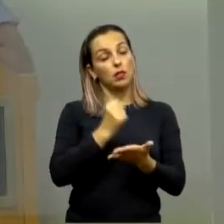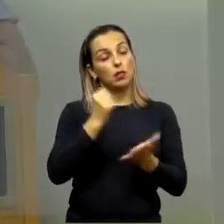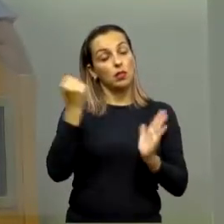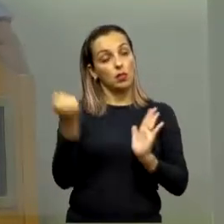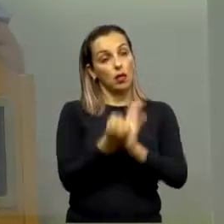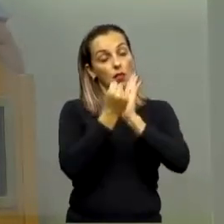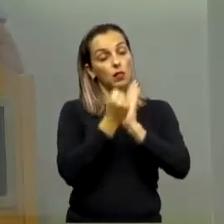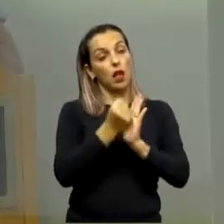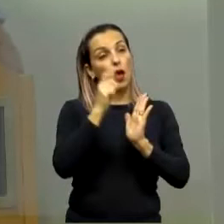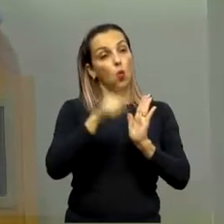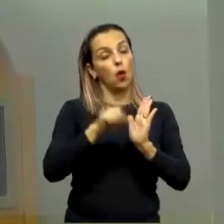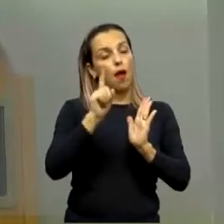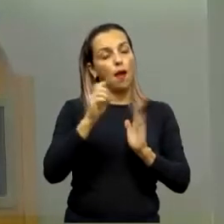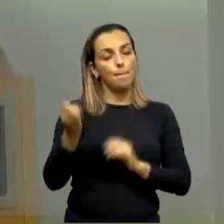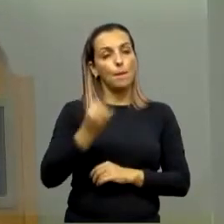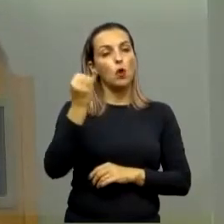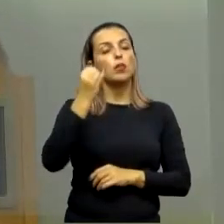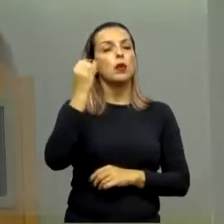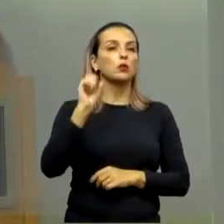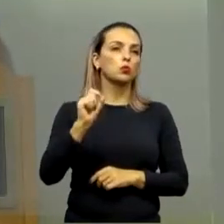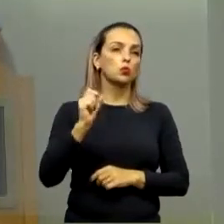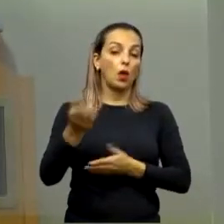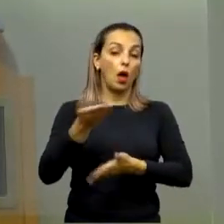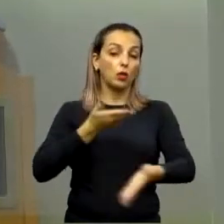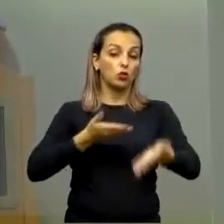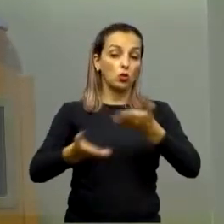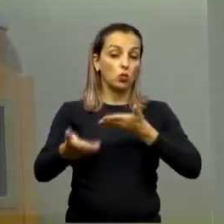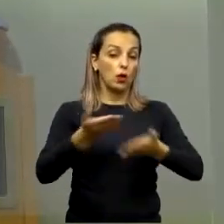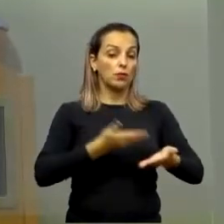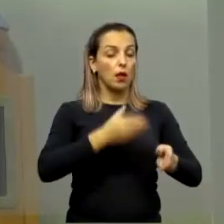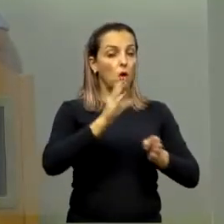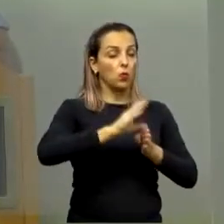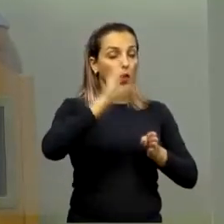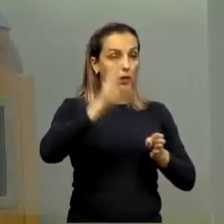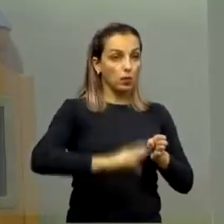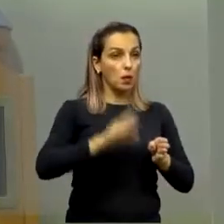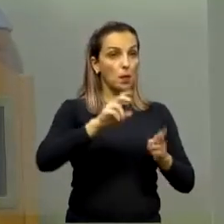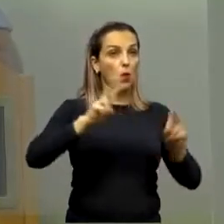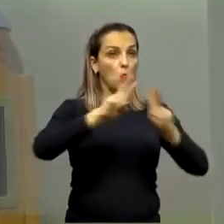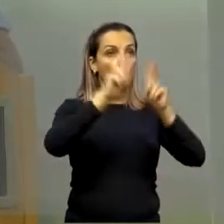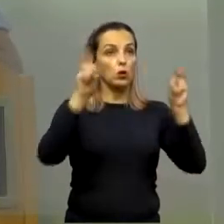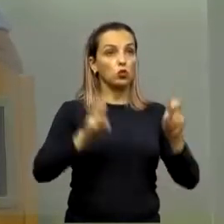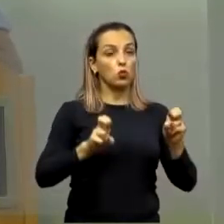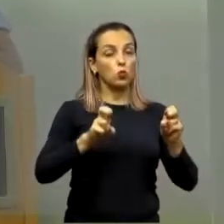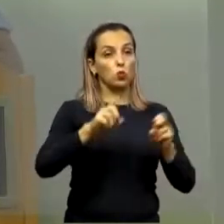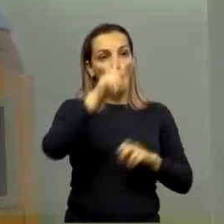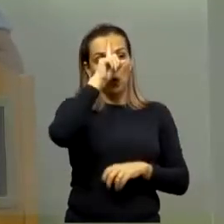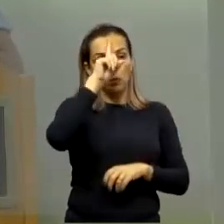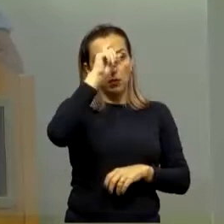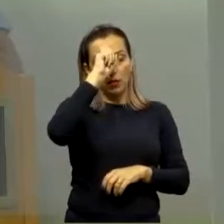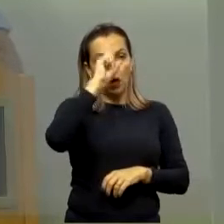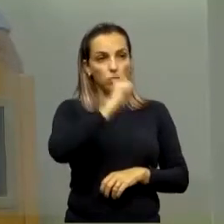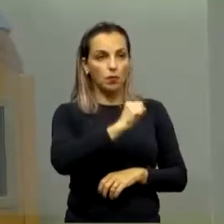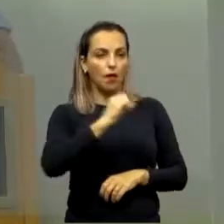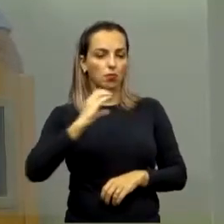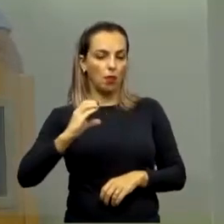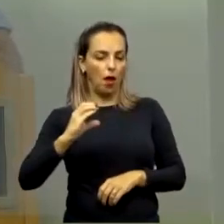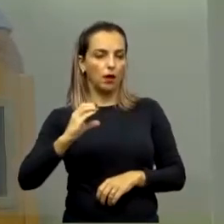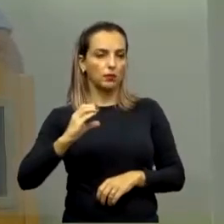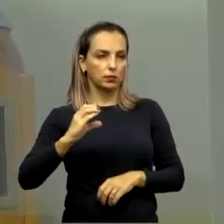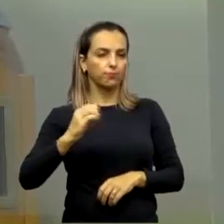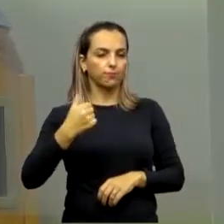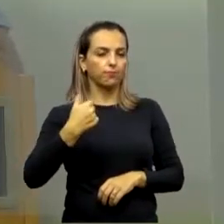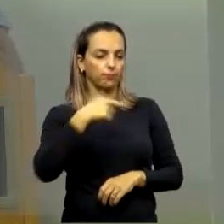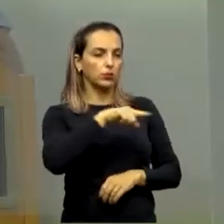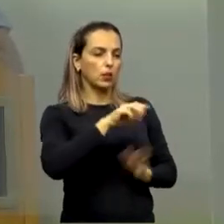da importância viu presidente da articulação dessa casa nessa no caso de Santa Casa Oi e aí tem o